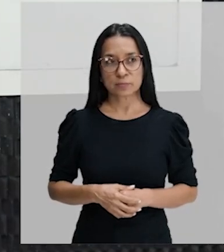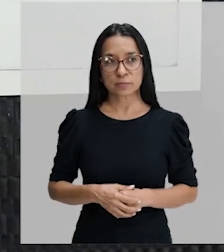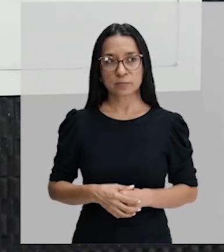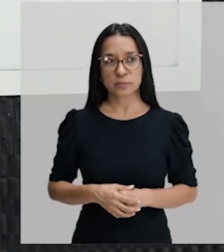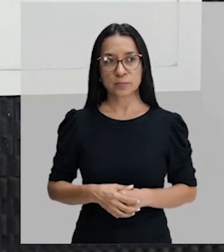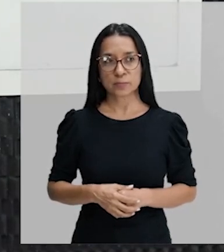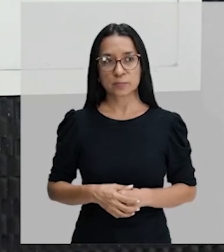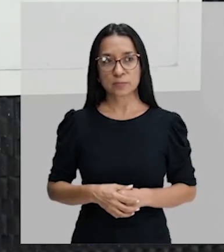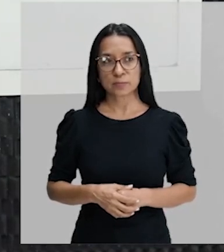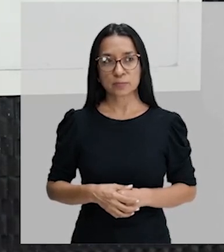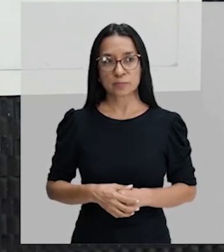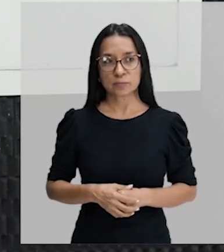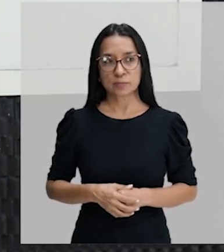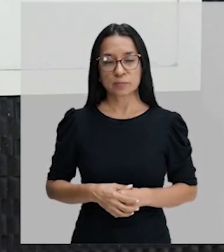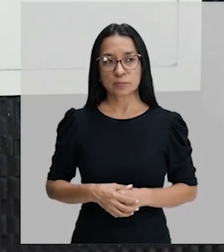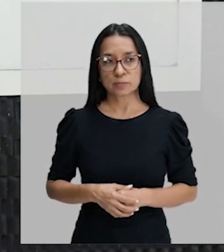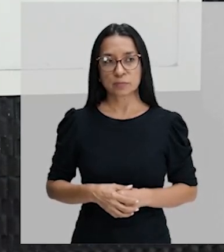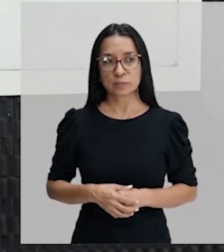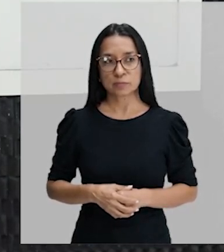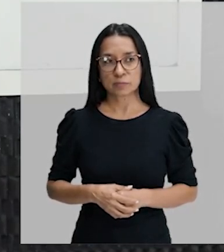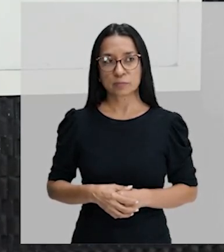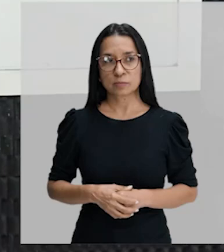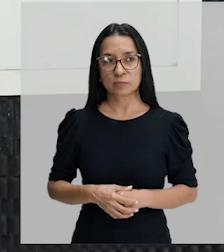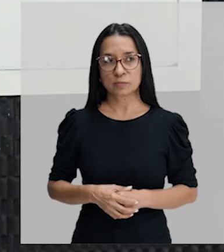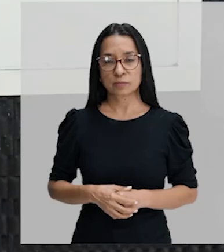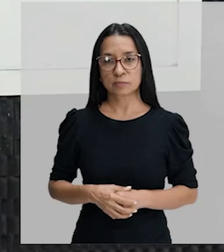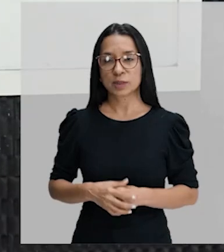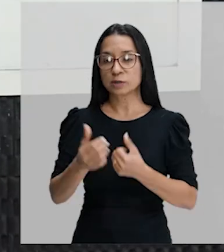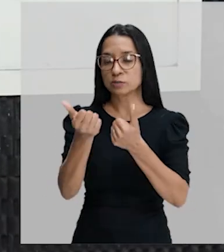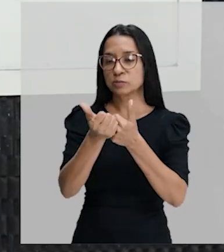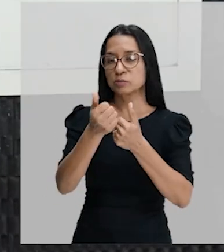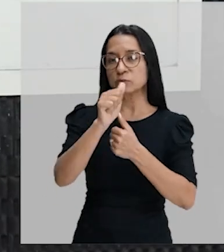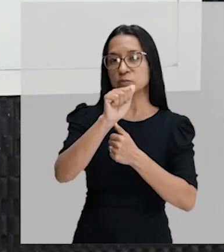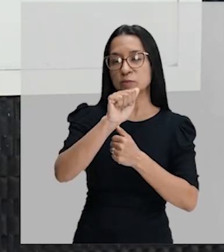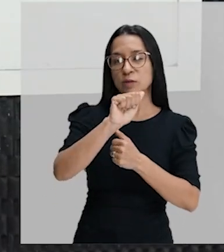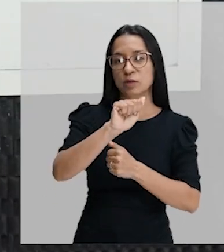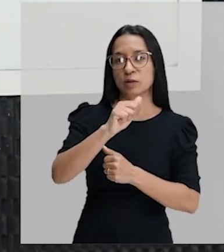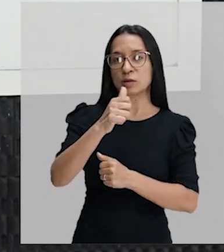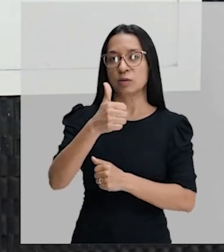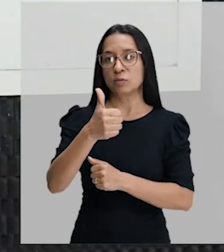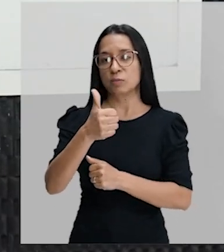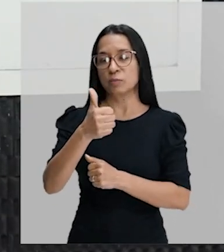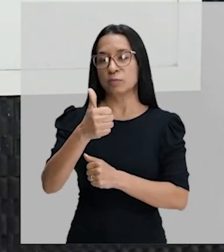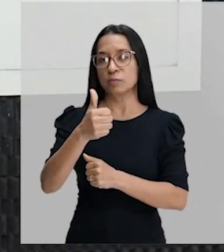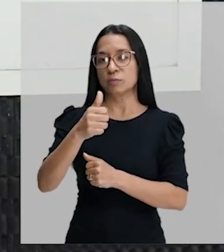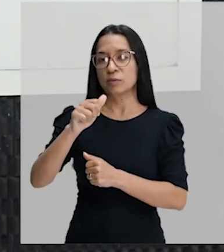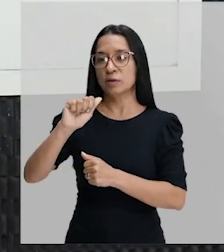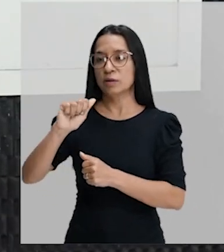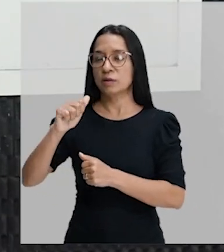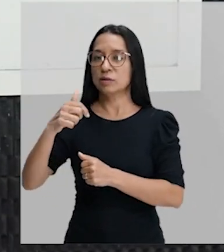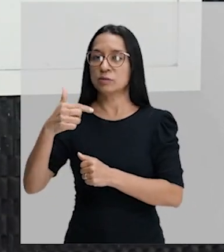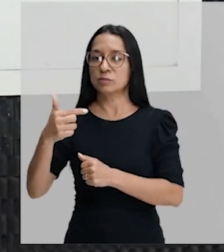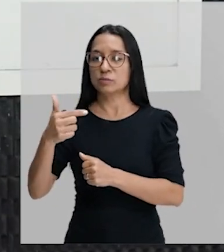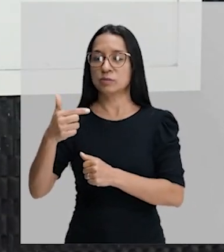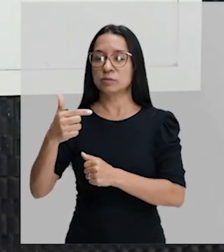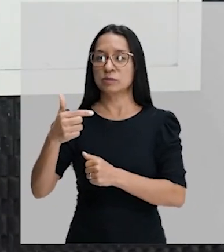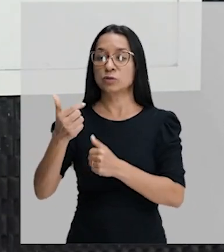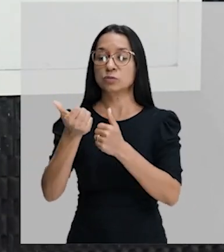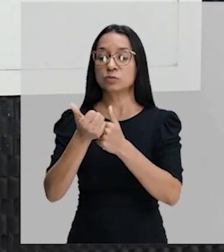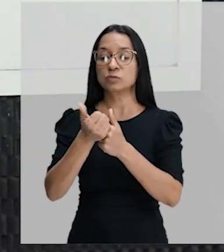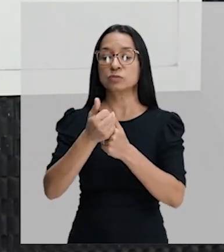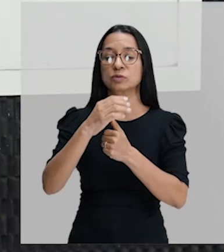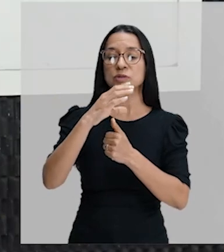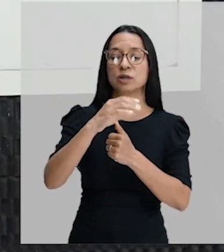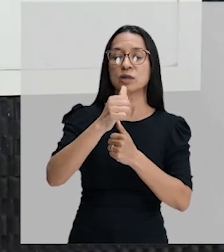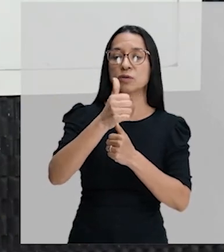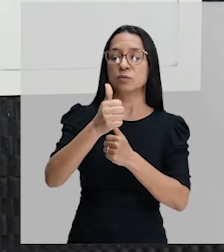seja, substituir o A1 e o A2 pelo C1 e o C2. Aí você